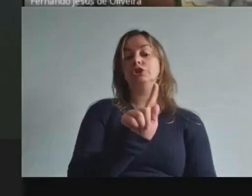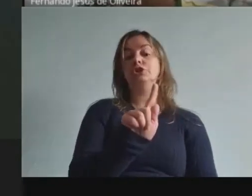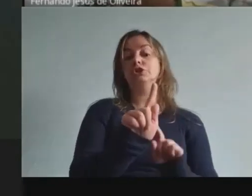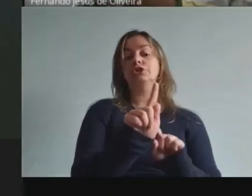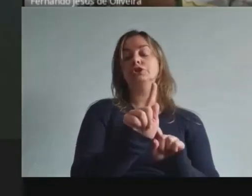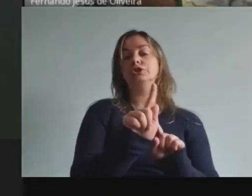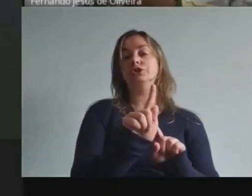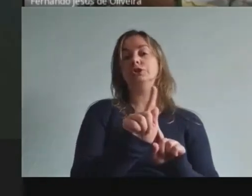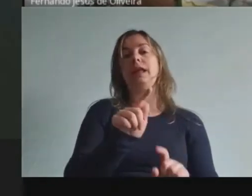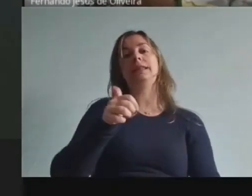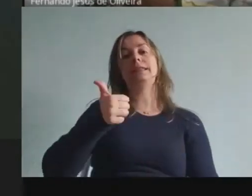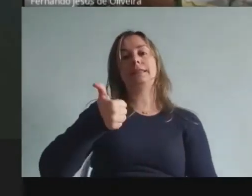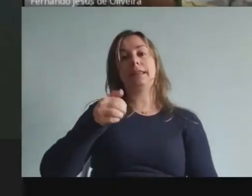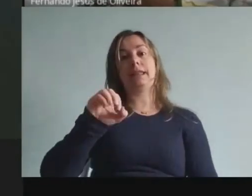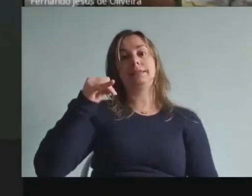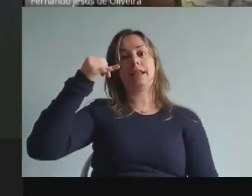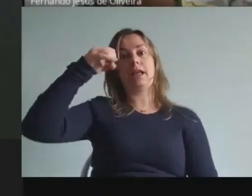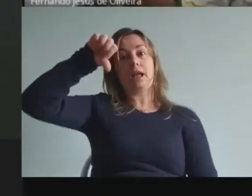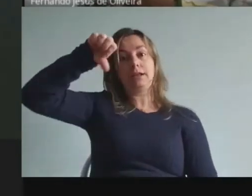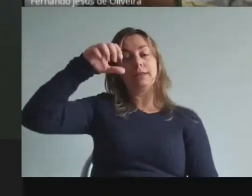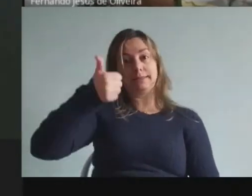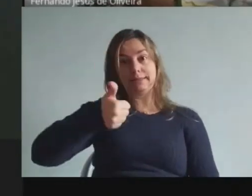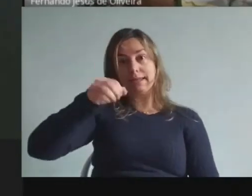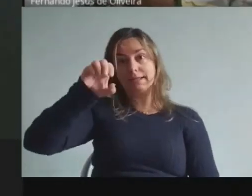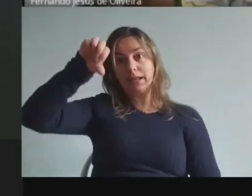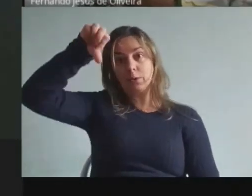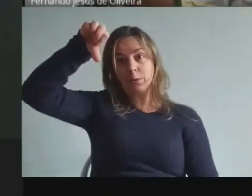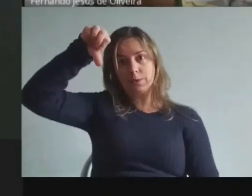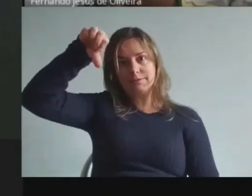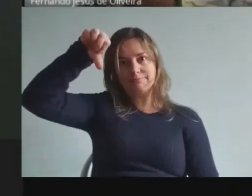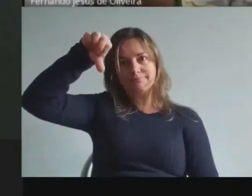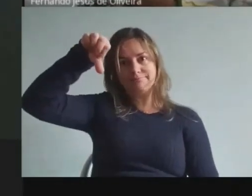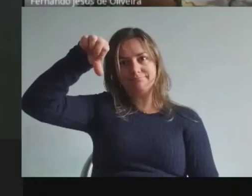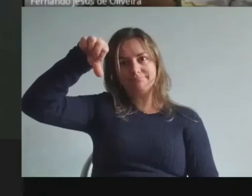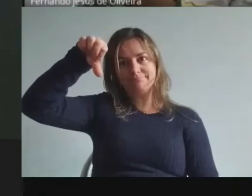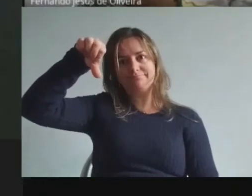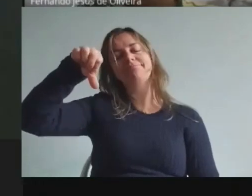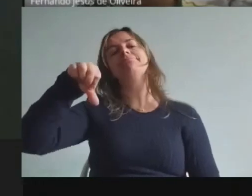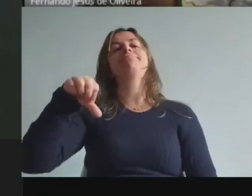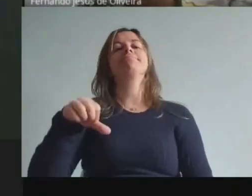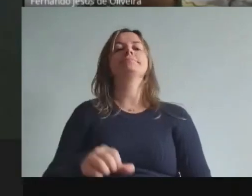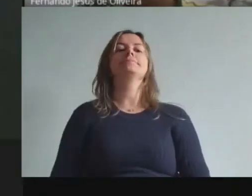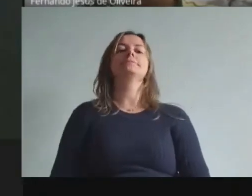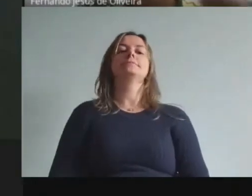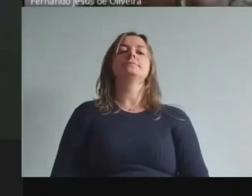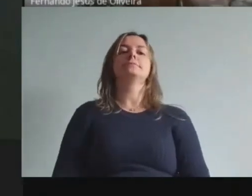é 10 a nona, então tira o Gzão, põe 10 a nona no lugar.